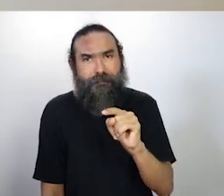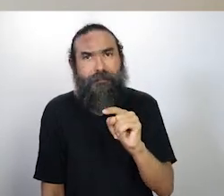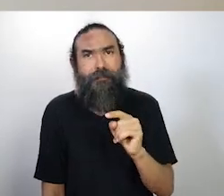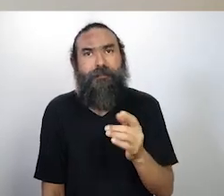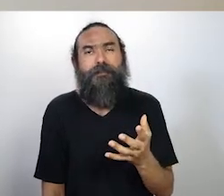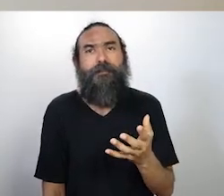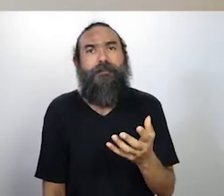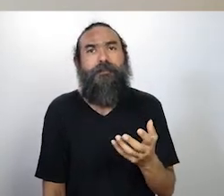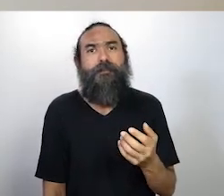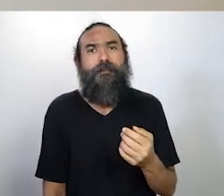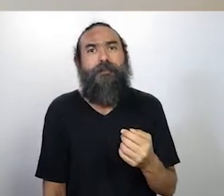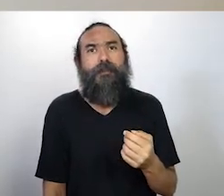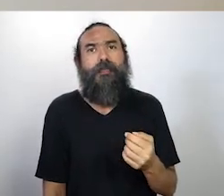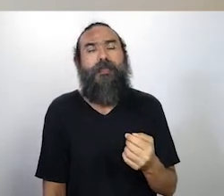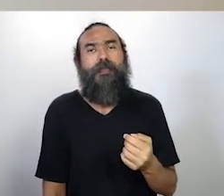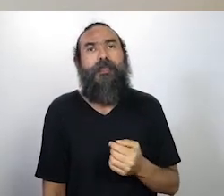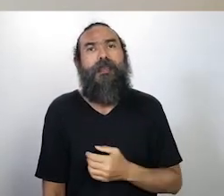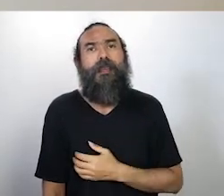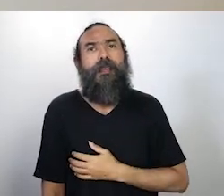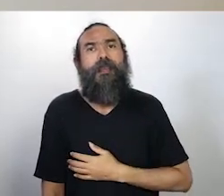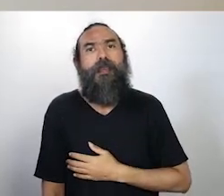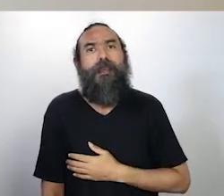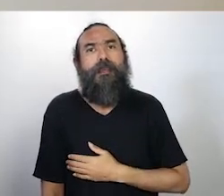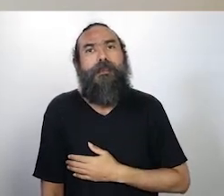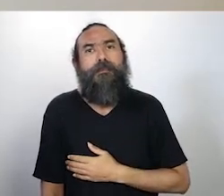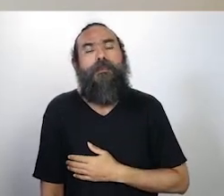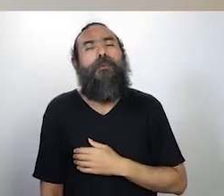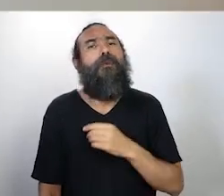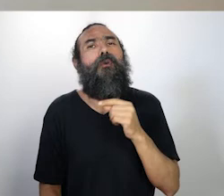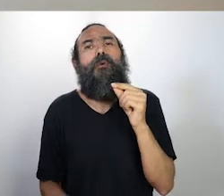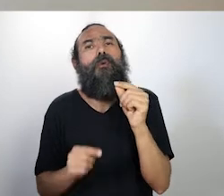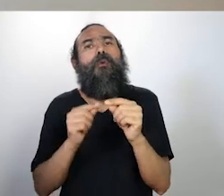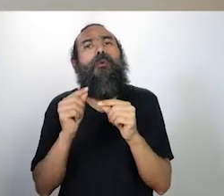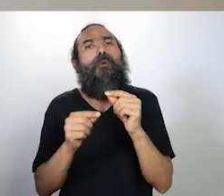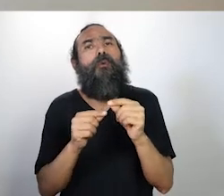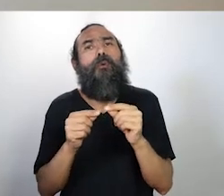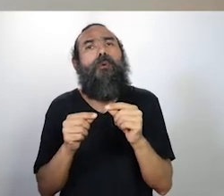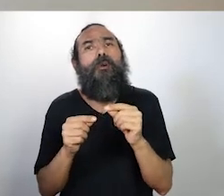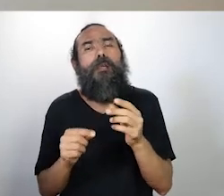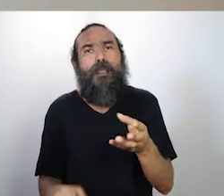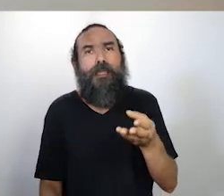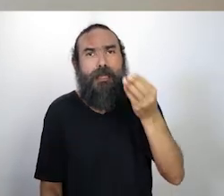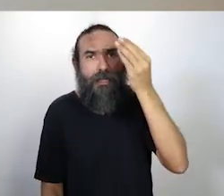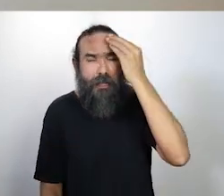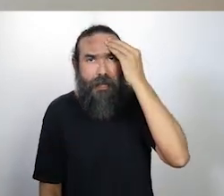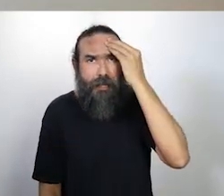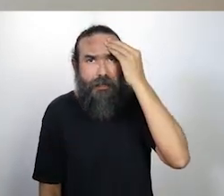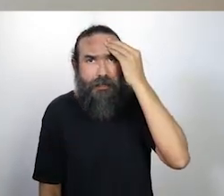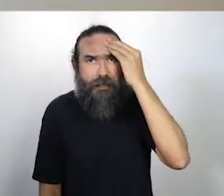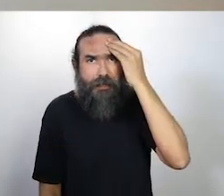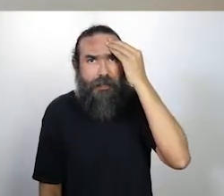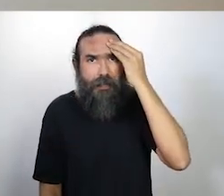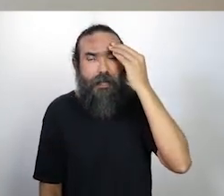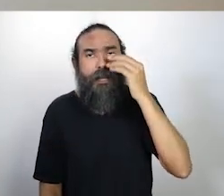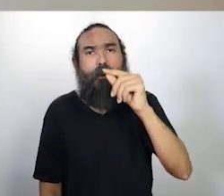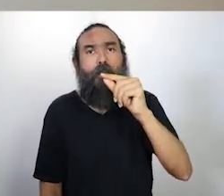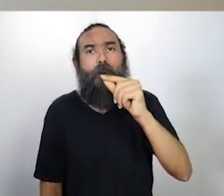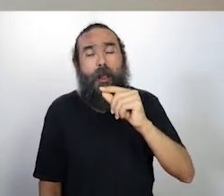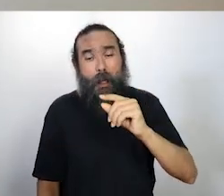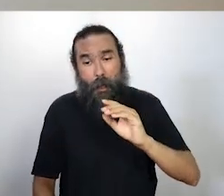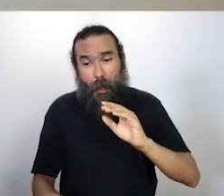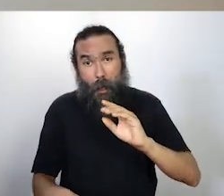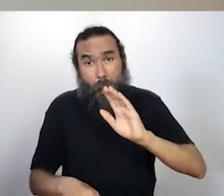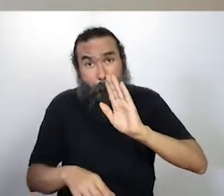o que ele falava, mas pensando de um modo geral, o que é entendido enquanto